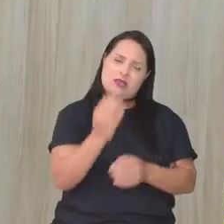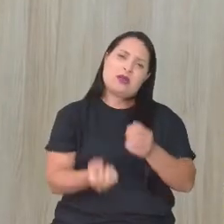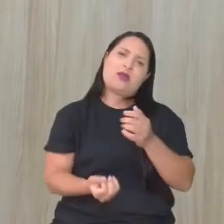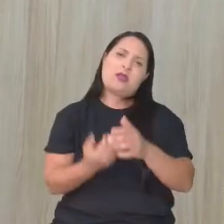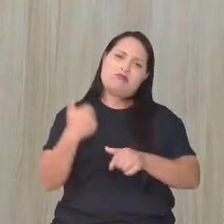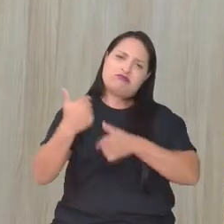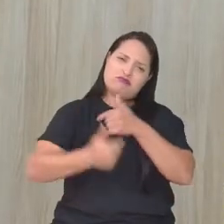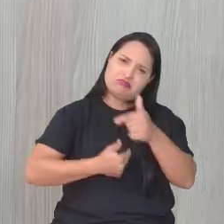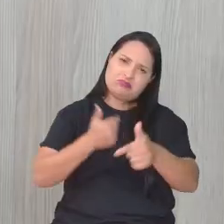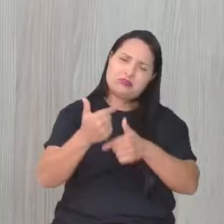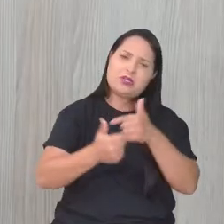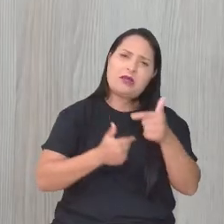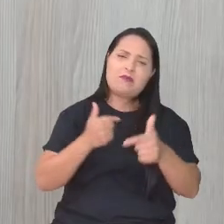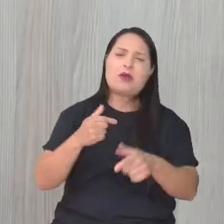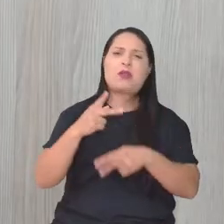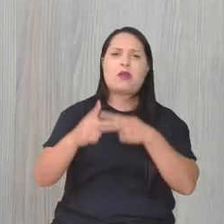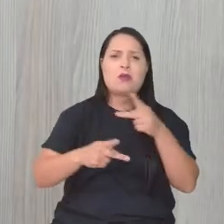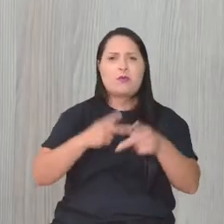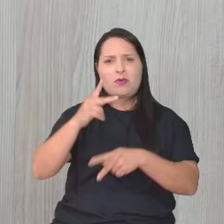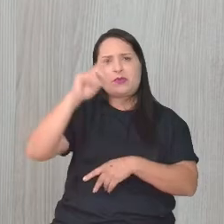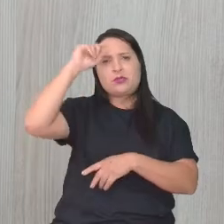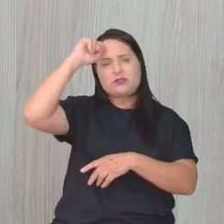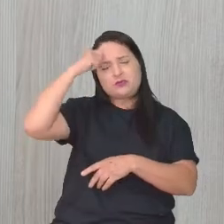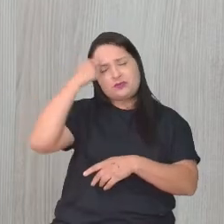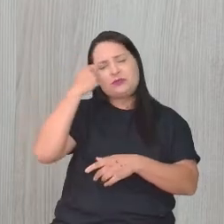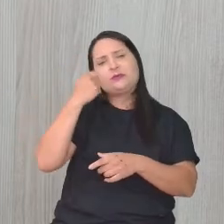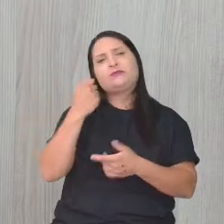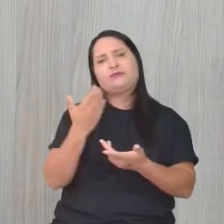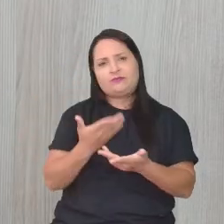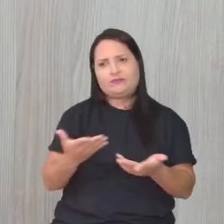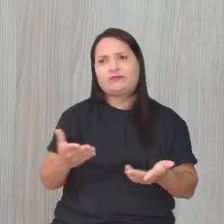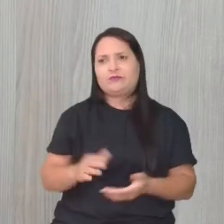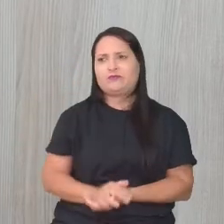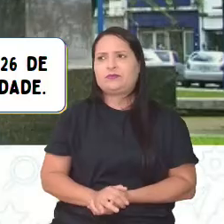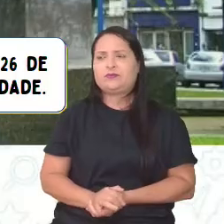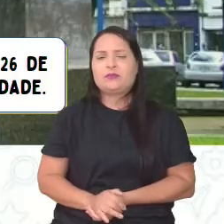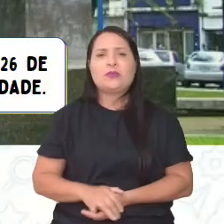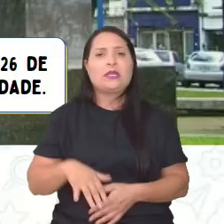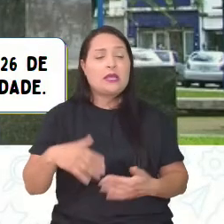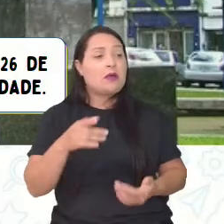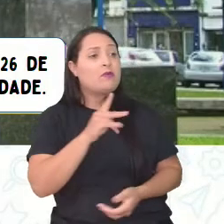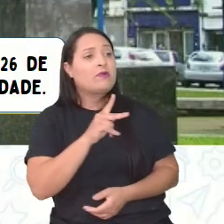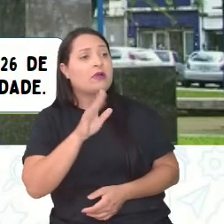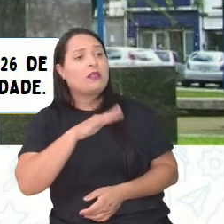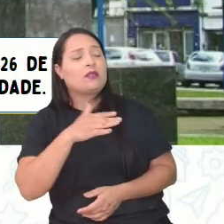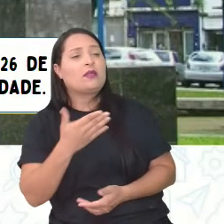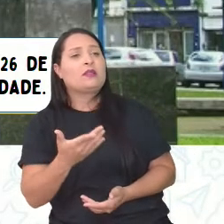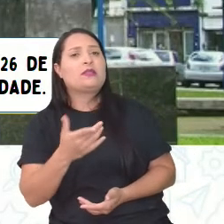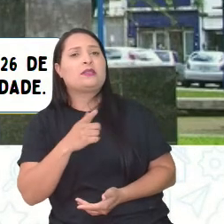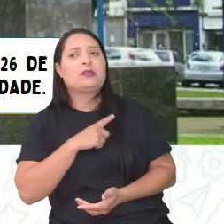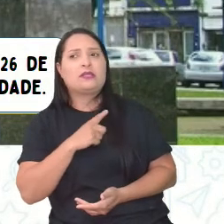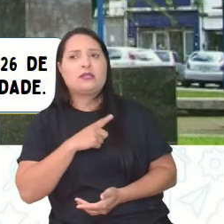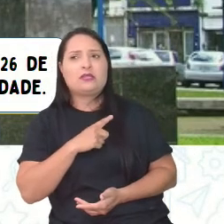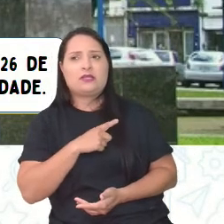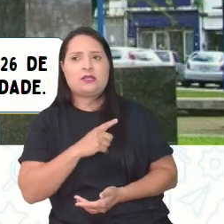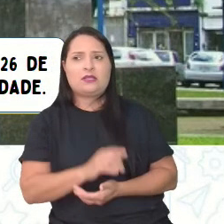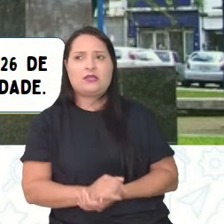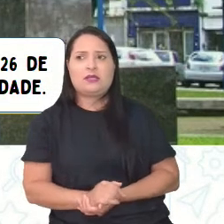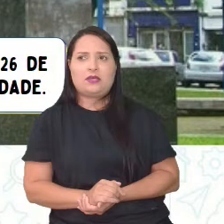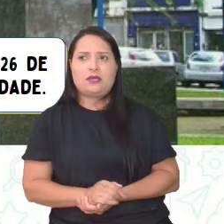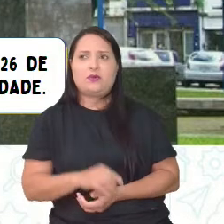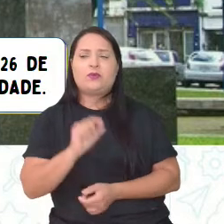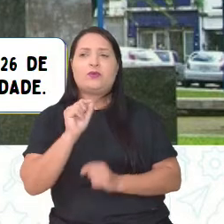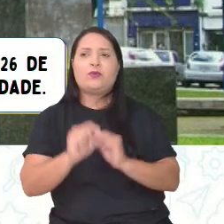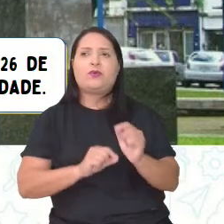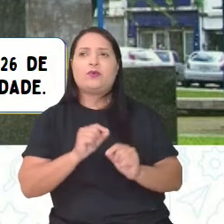traz essa questão. Nessa imagem aí, professora, quando a gente coloca depois aqui a imagem, a gente vai ver o seguinte, é um cortejo real.